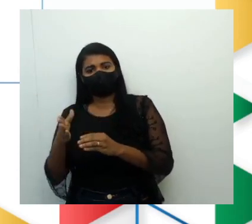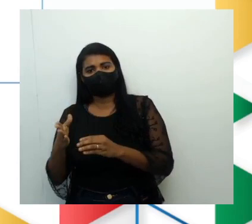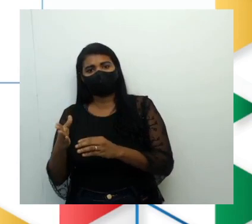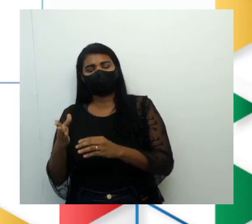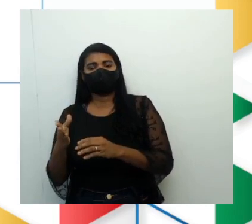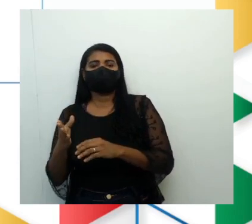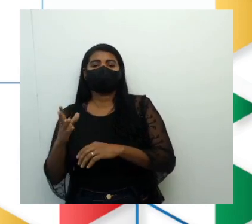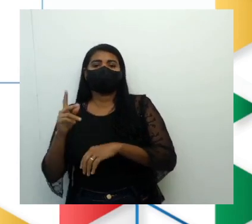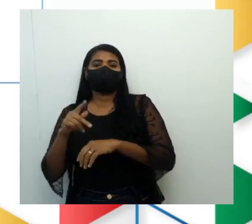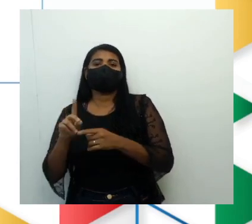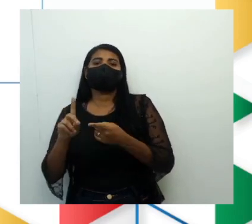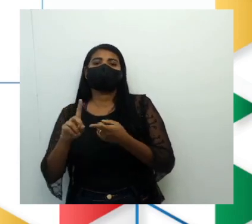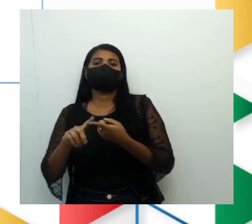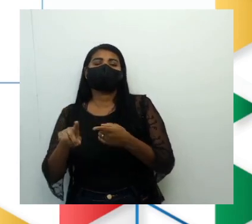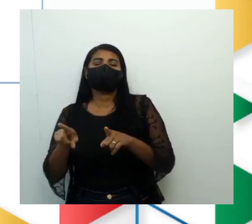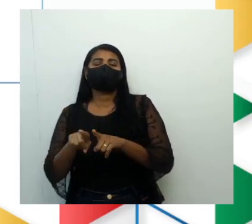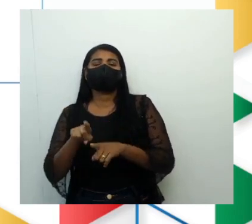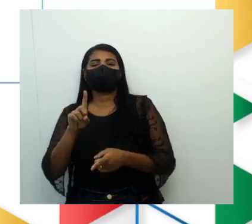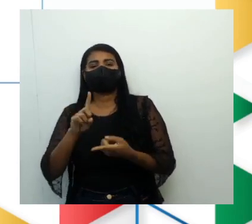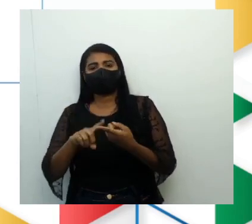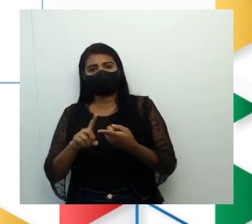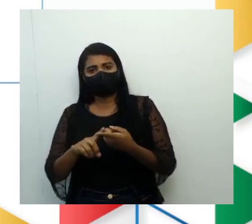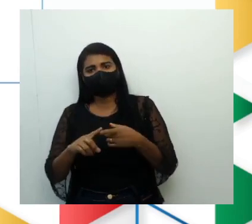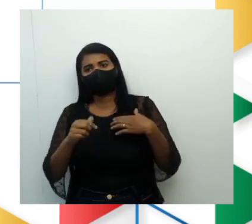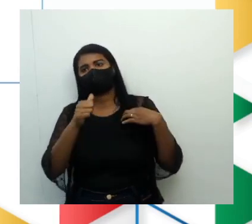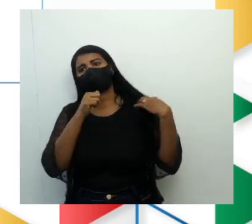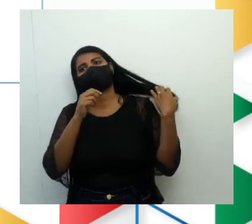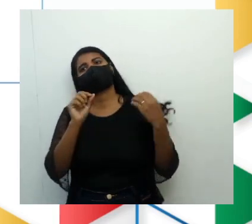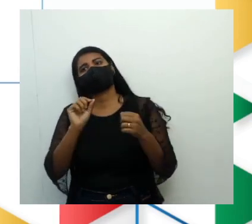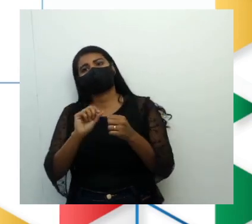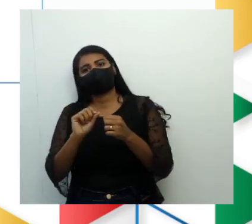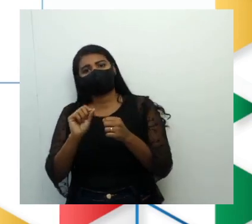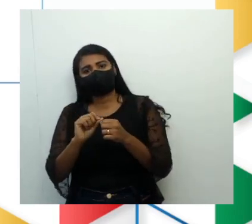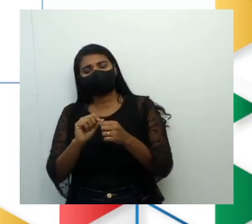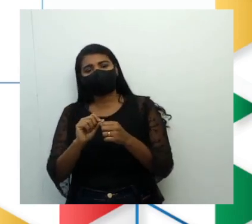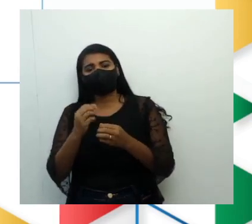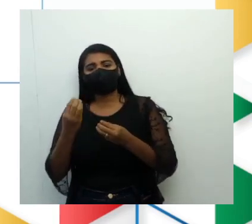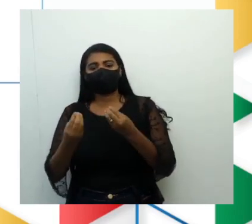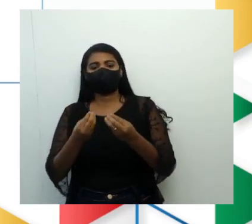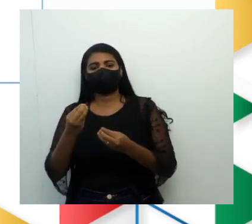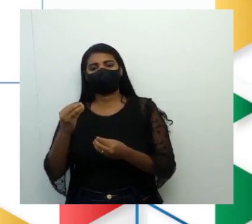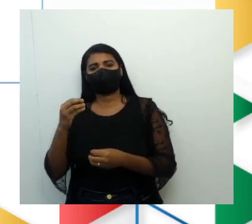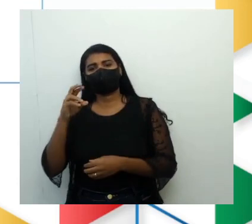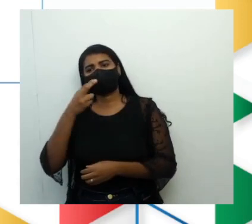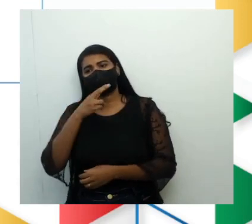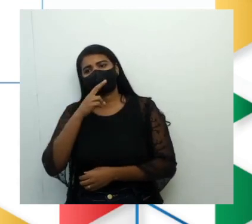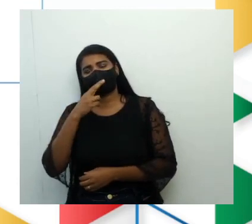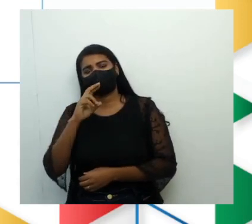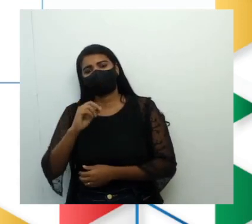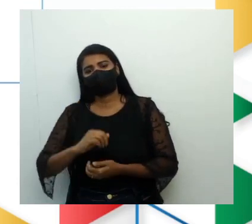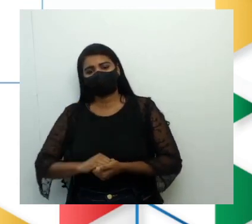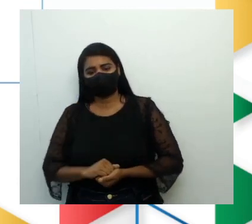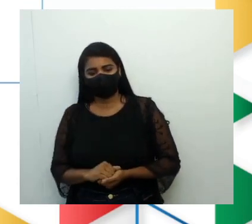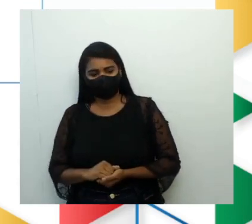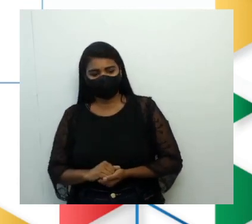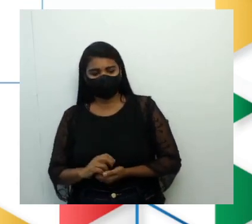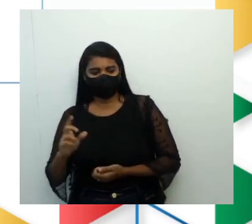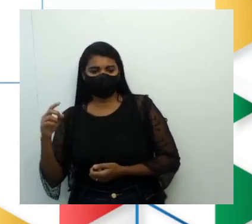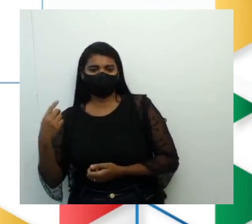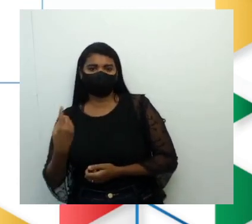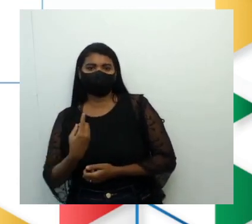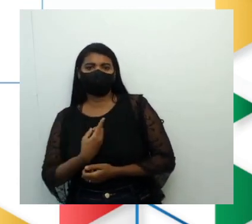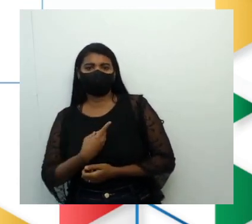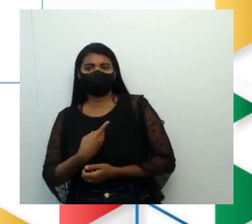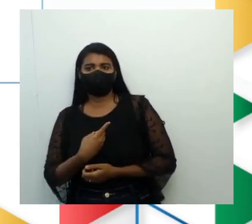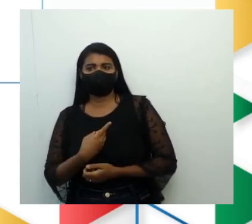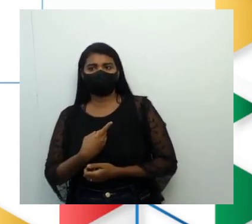Pernambuco, tem alguns engenhos que ainda fazem esse moagem tipo de cana-de-açúcar. A nossa